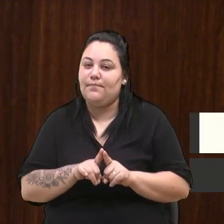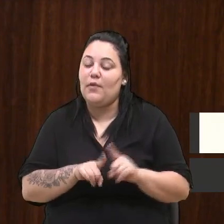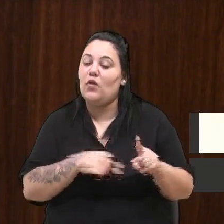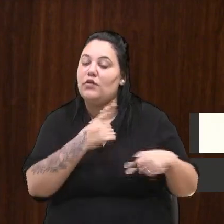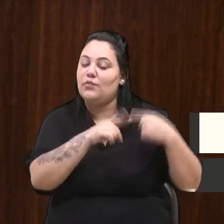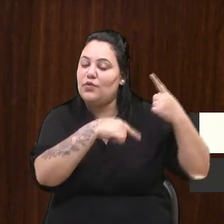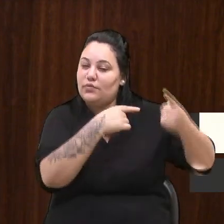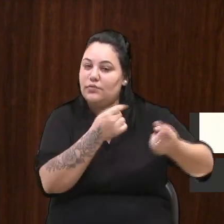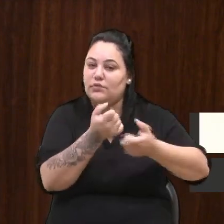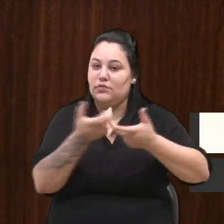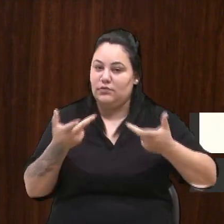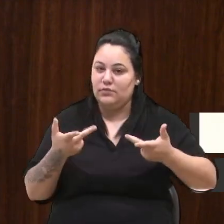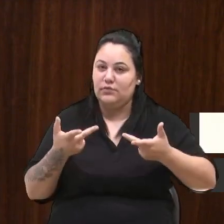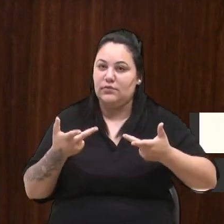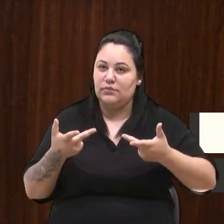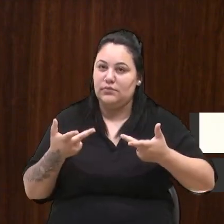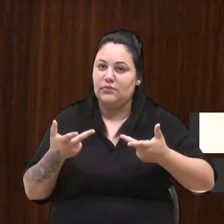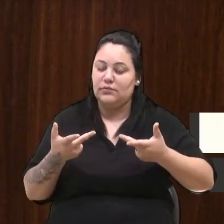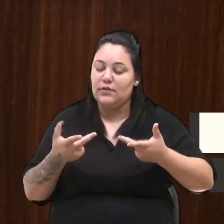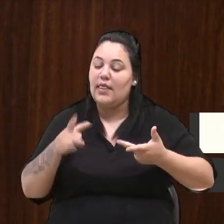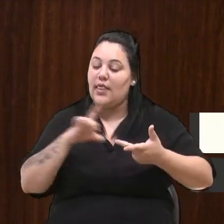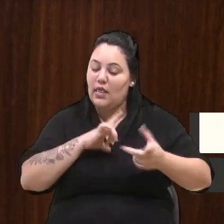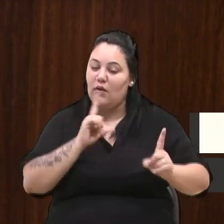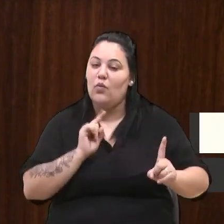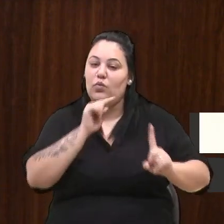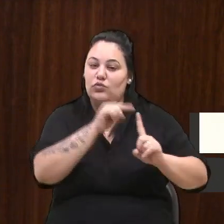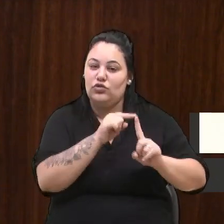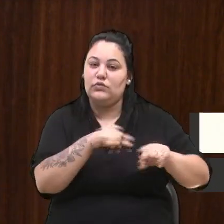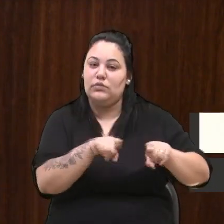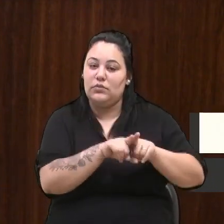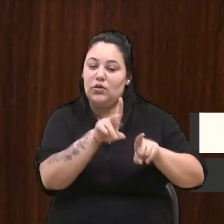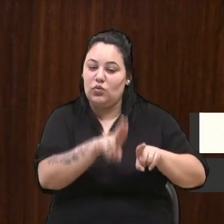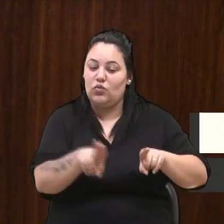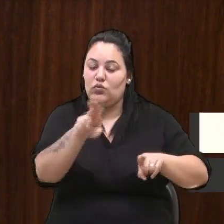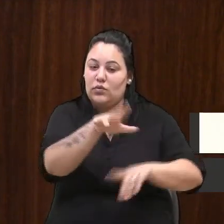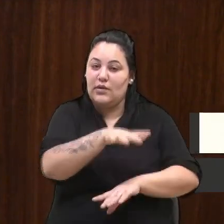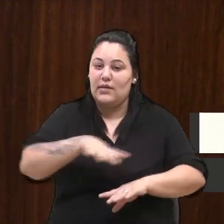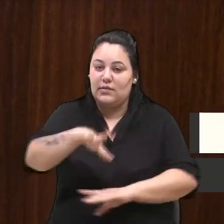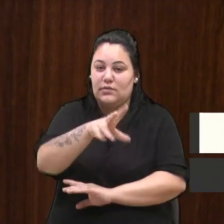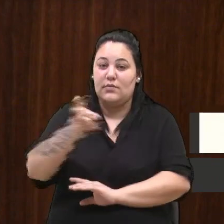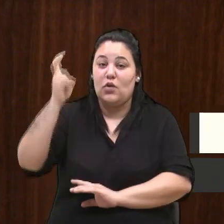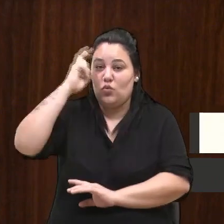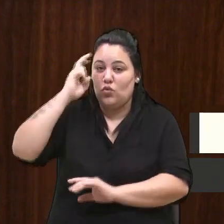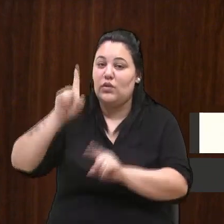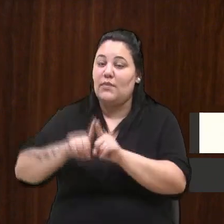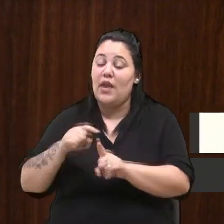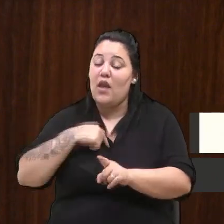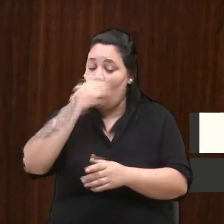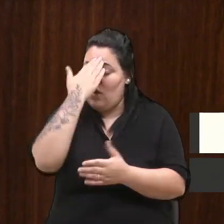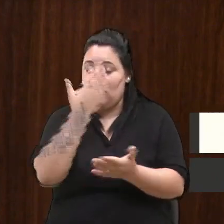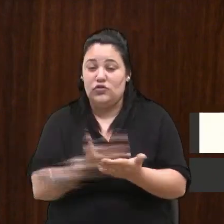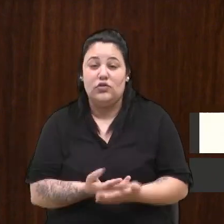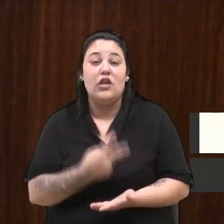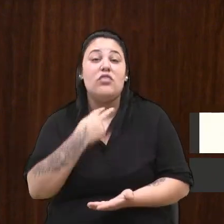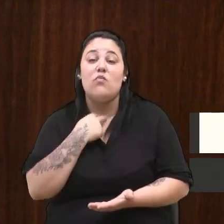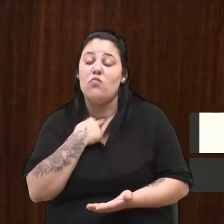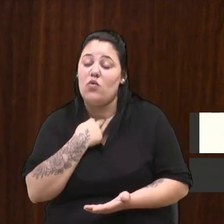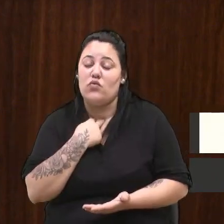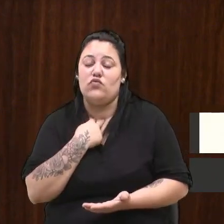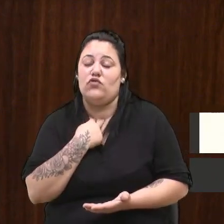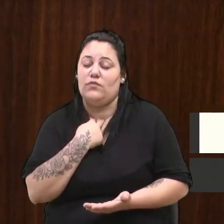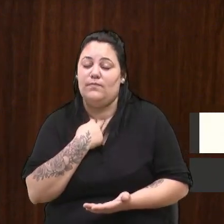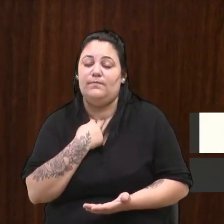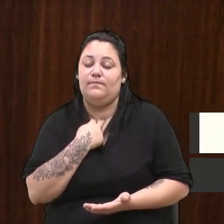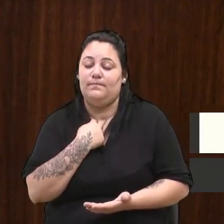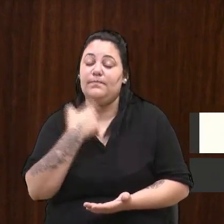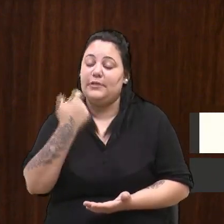passos tenham em vista essas ocupações. Acredito que não poderíamos deixar de iniciar pelo